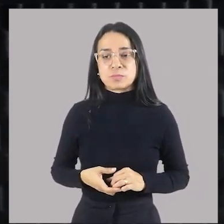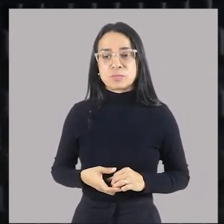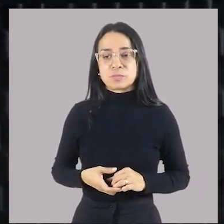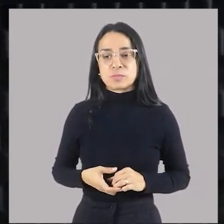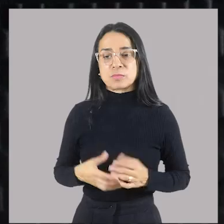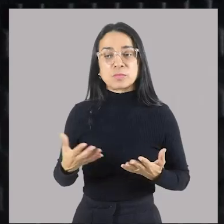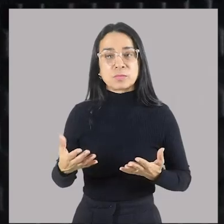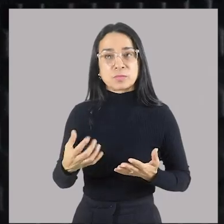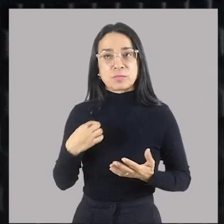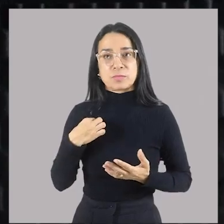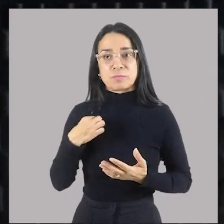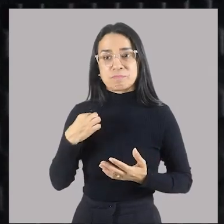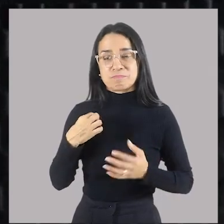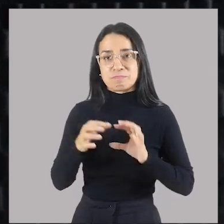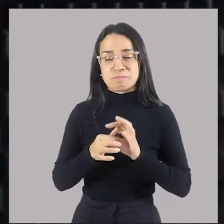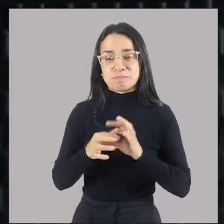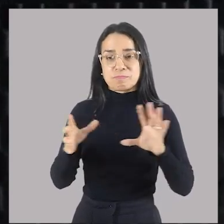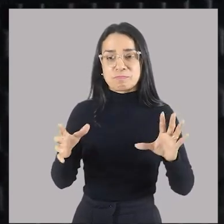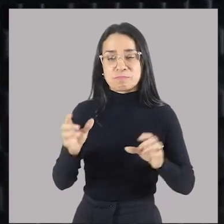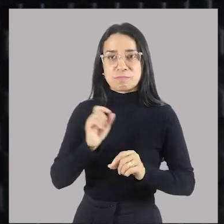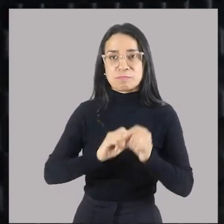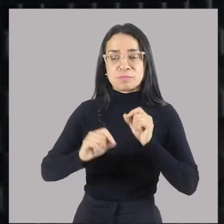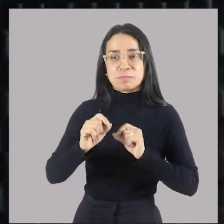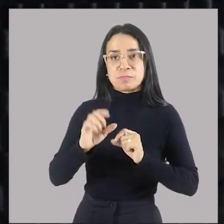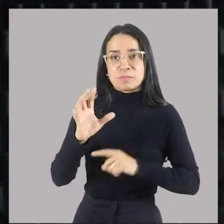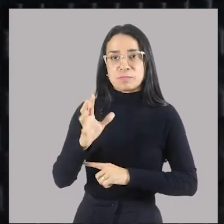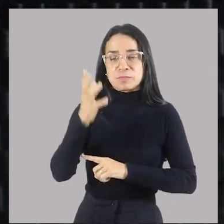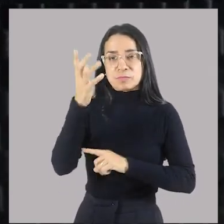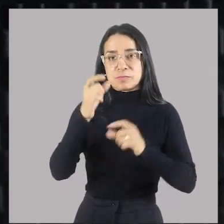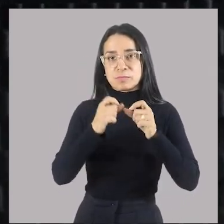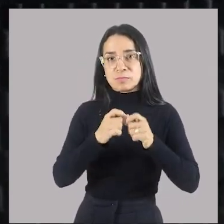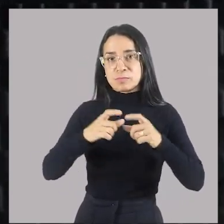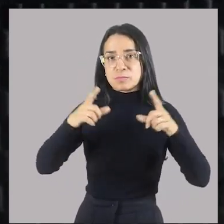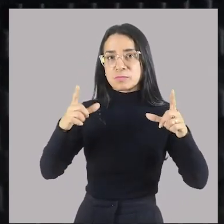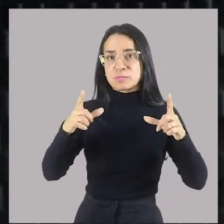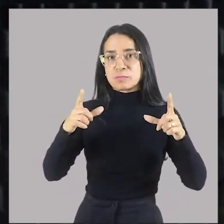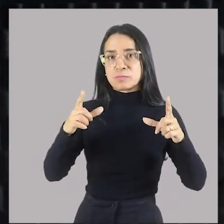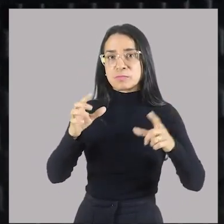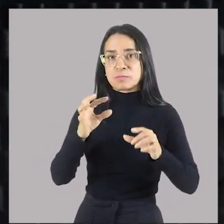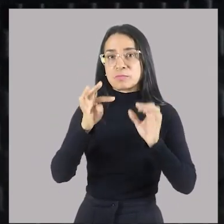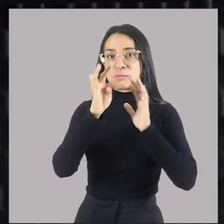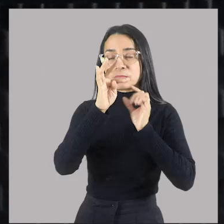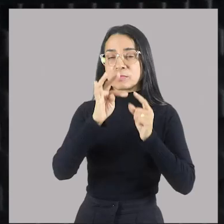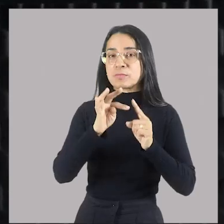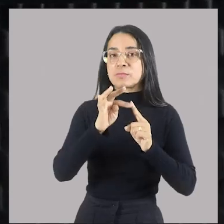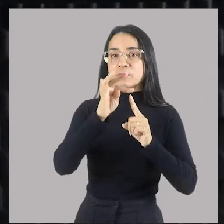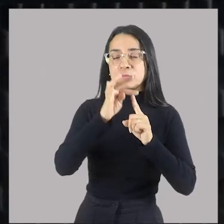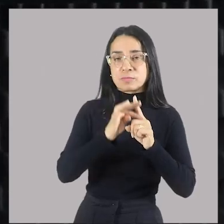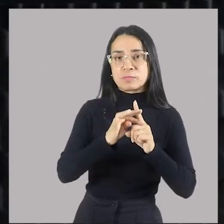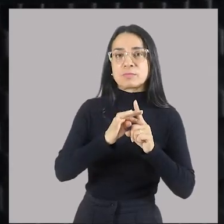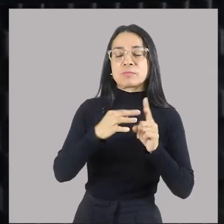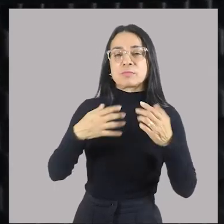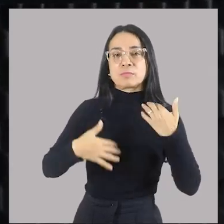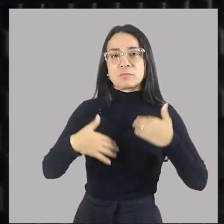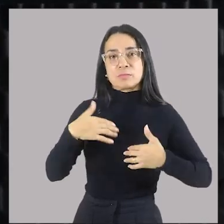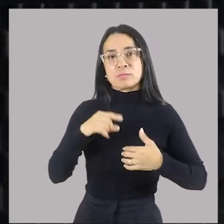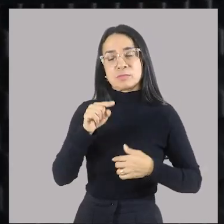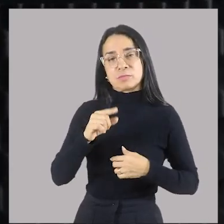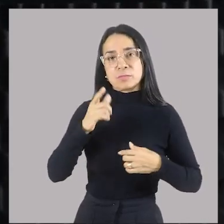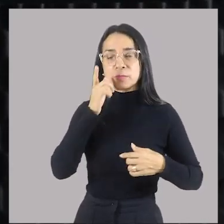involuntária para que ocorra um aumento da temperatura corporal, tá? E você